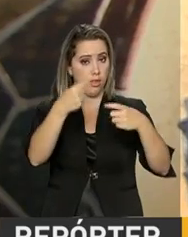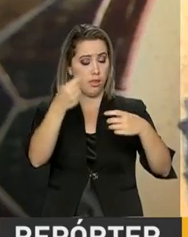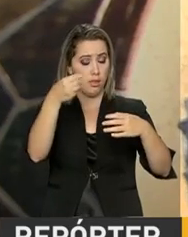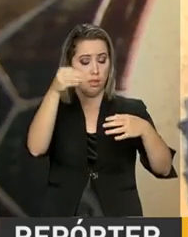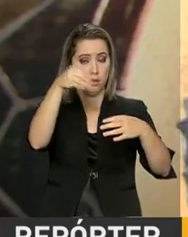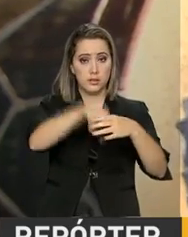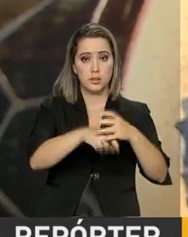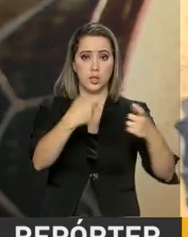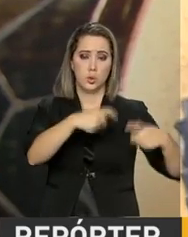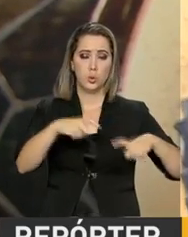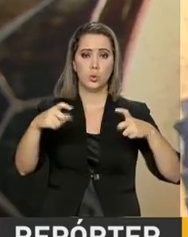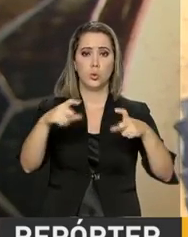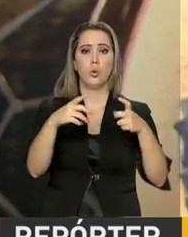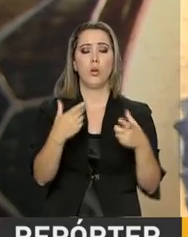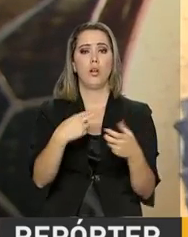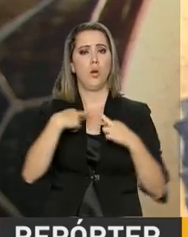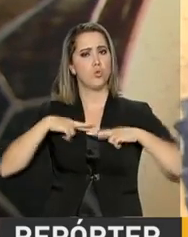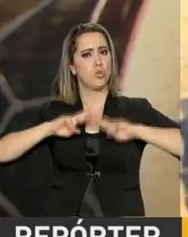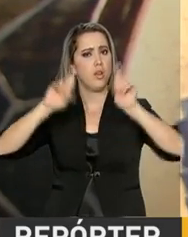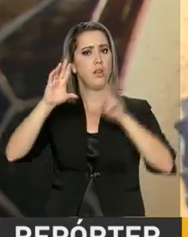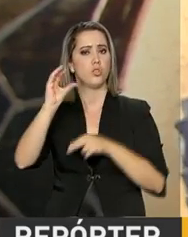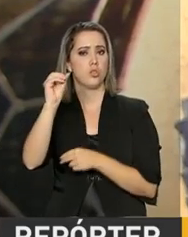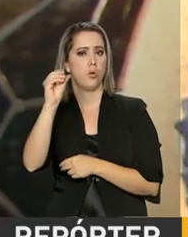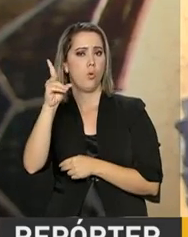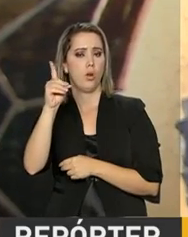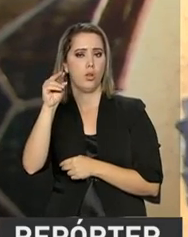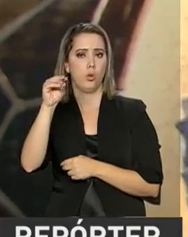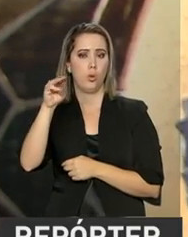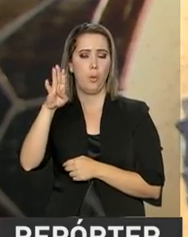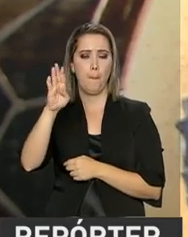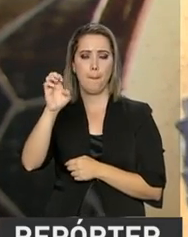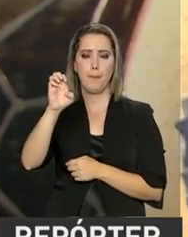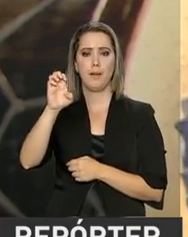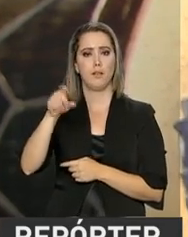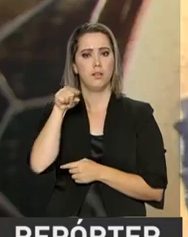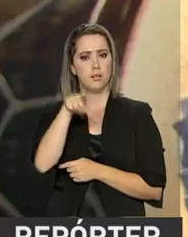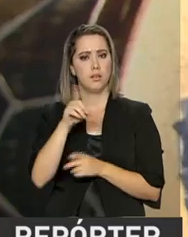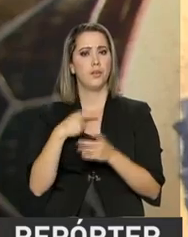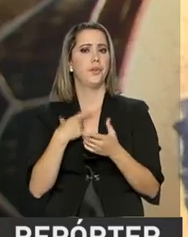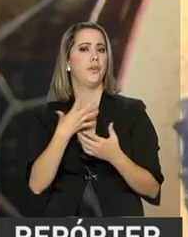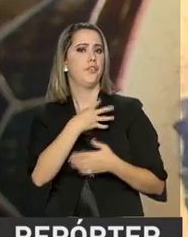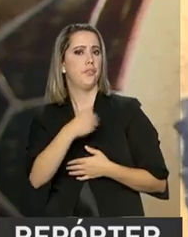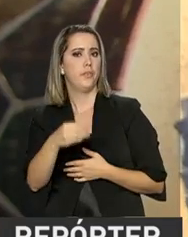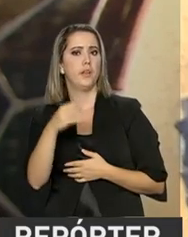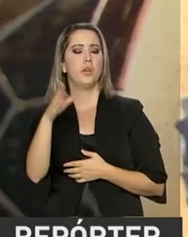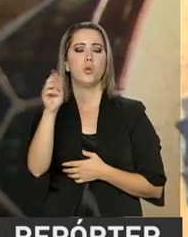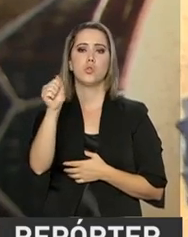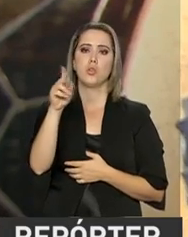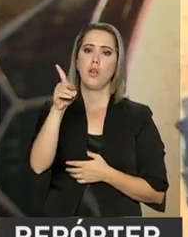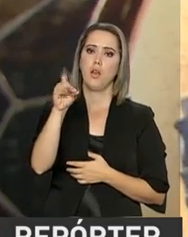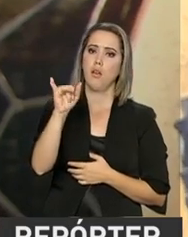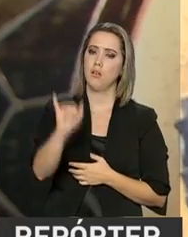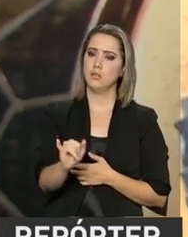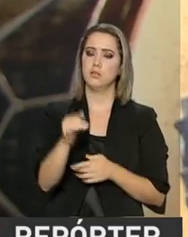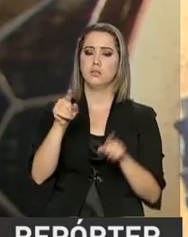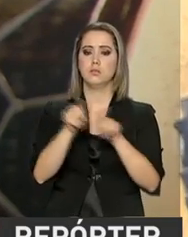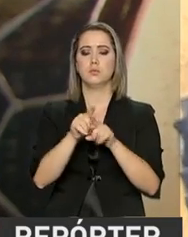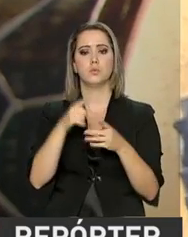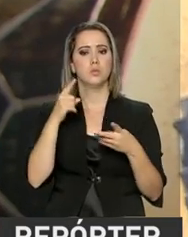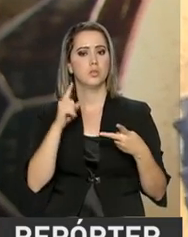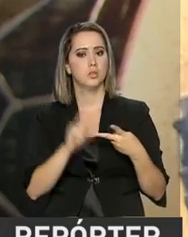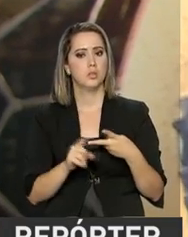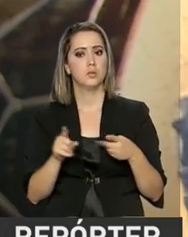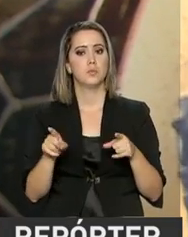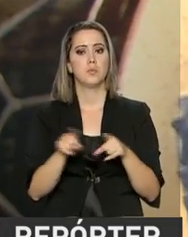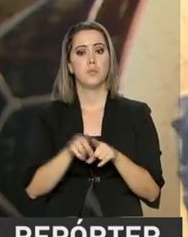Candomblé. Aqui, começou na Bahia, filhos de Gandhi, um Afoxé mais antigo.